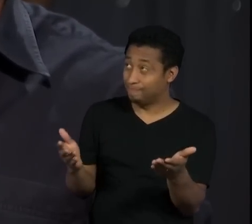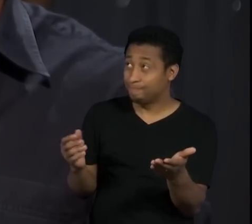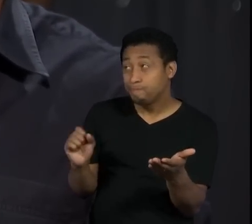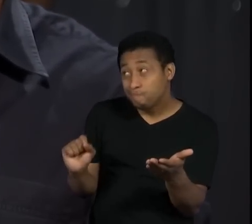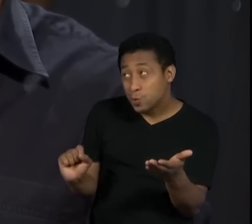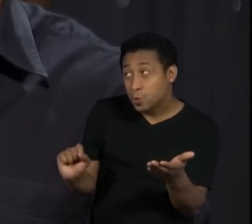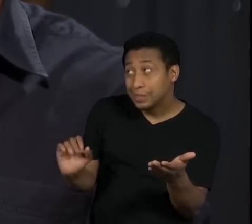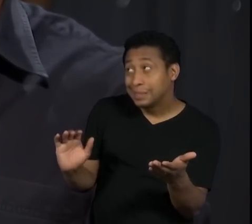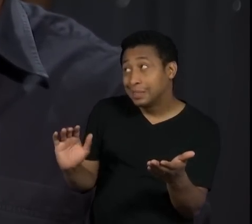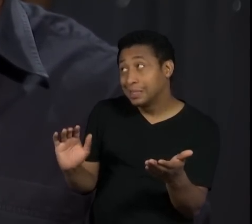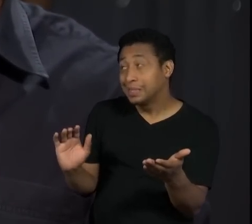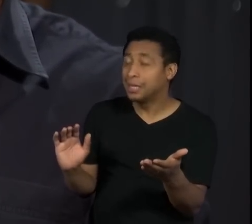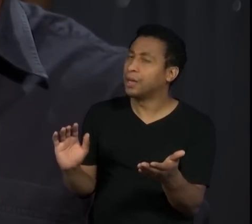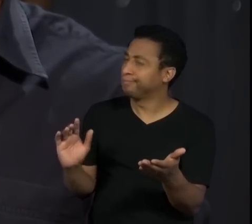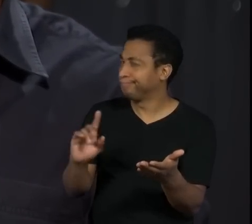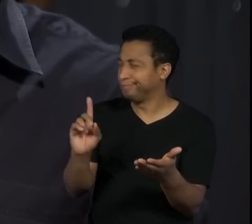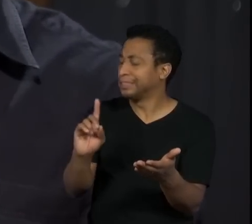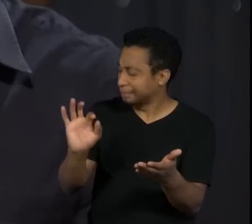com certeza